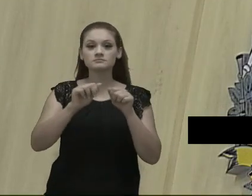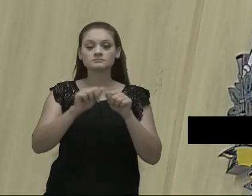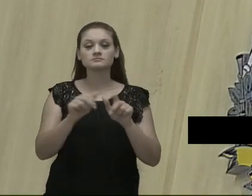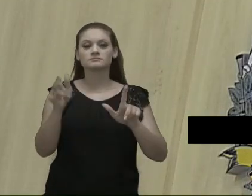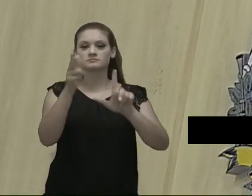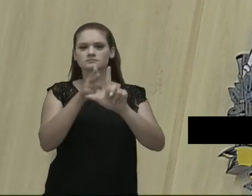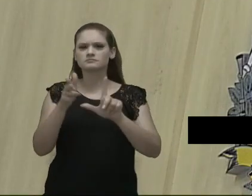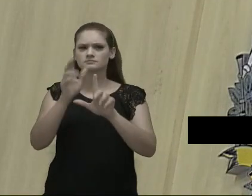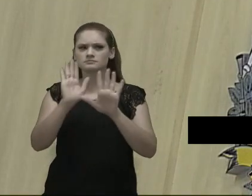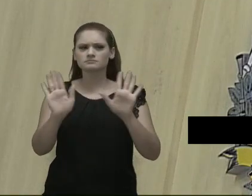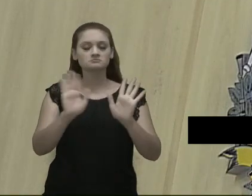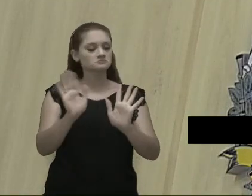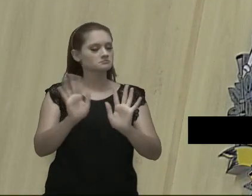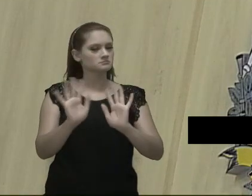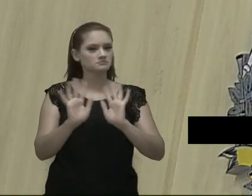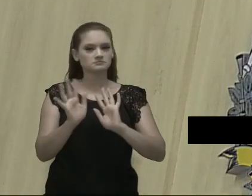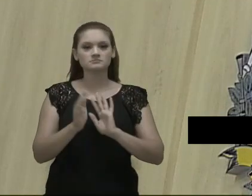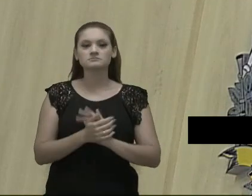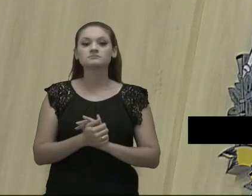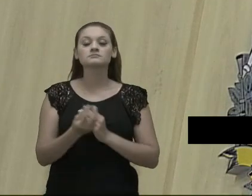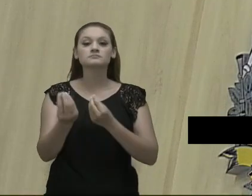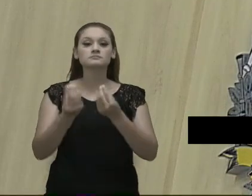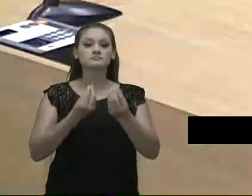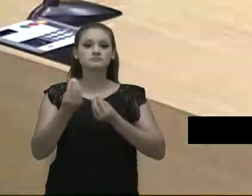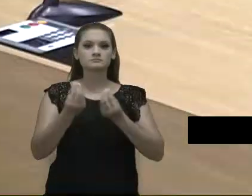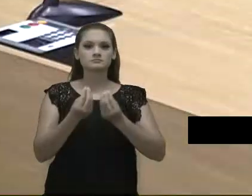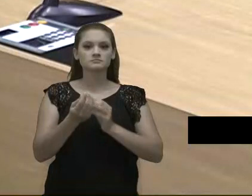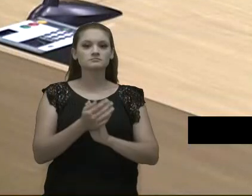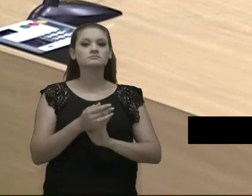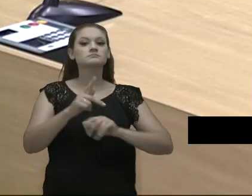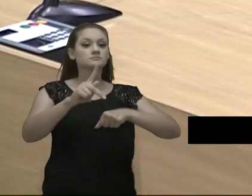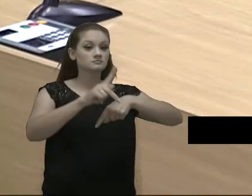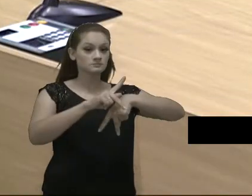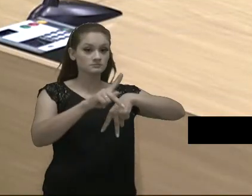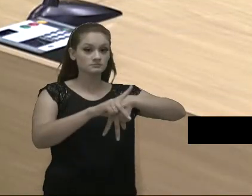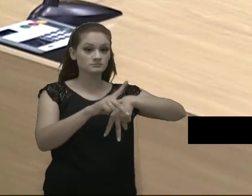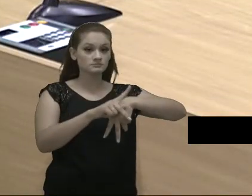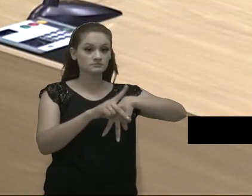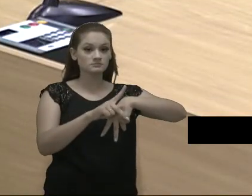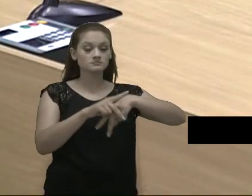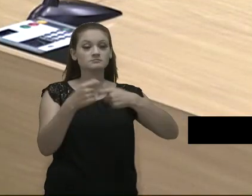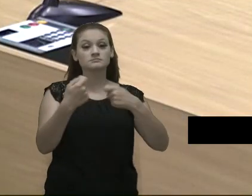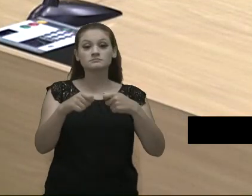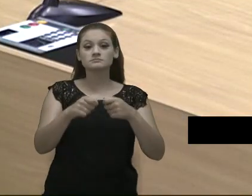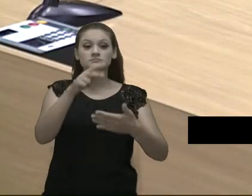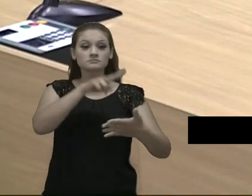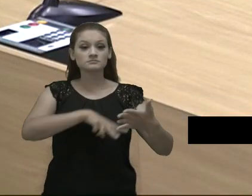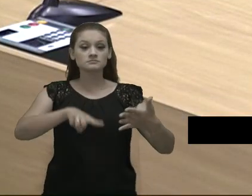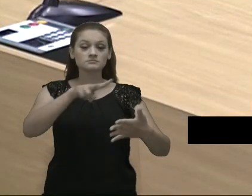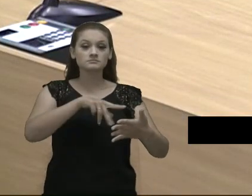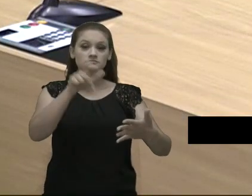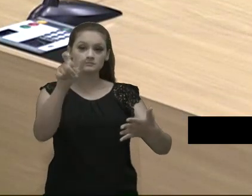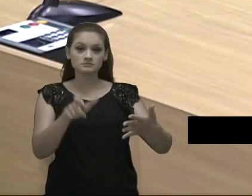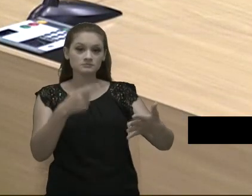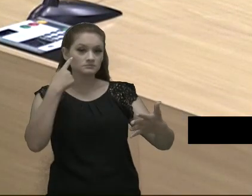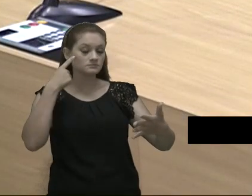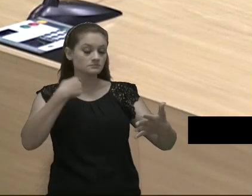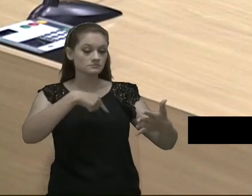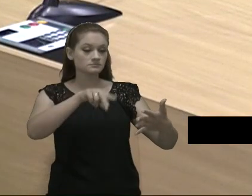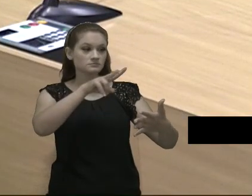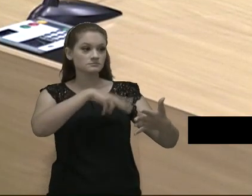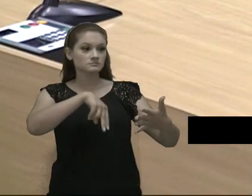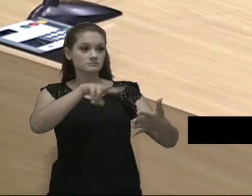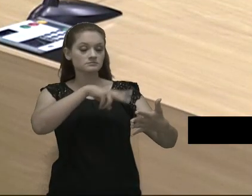pelo telefone, alguma outra ferramenta, como que é? Tem algum paciente que tem necessidade de avaliação, um membro da equipe vai e avalia esse